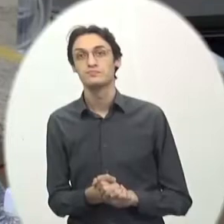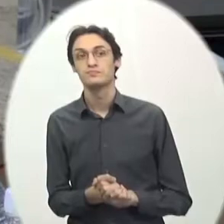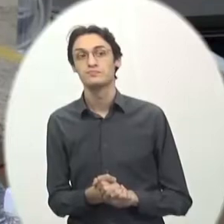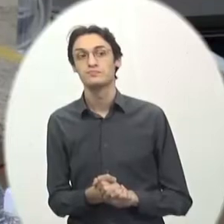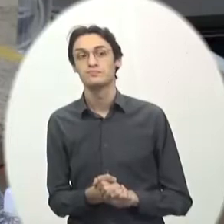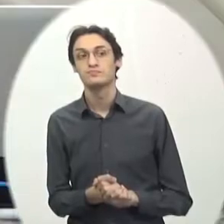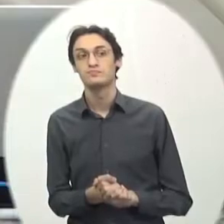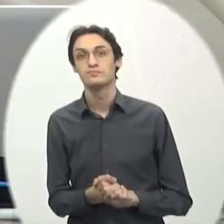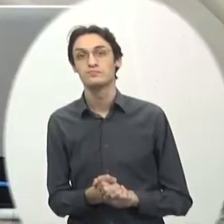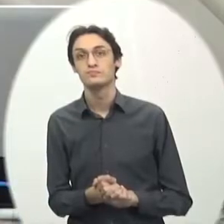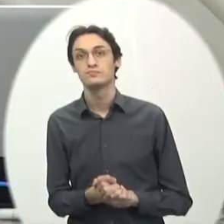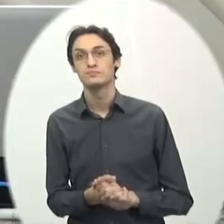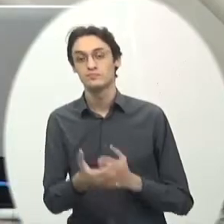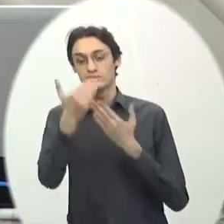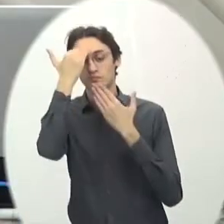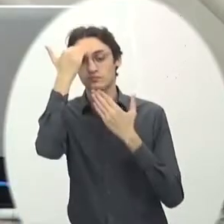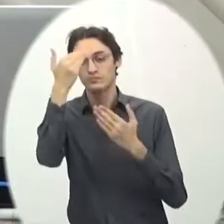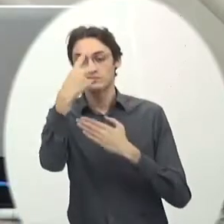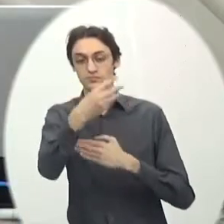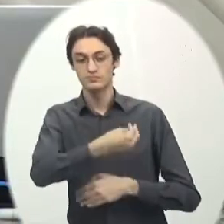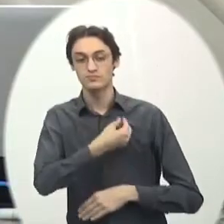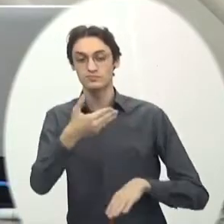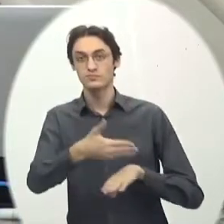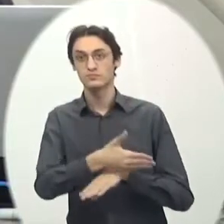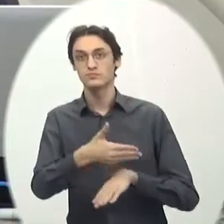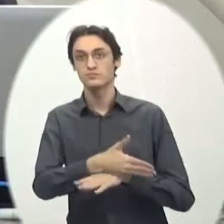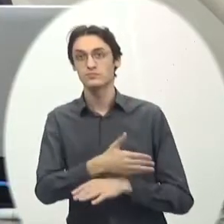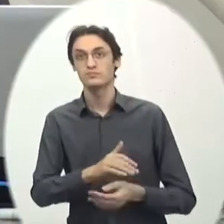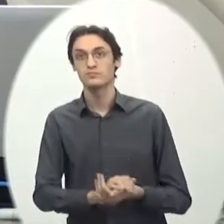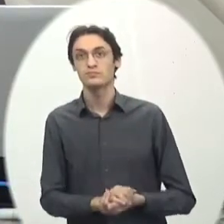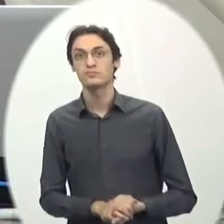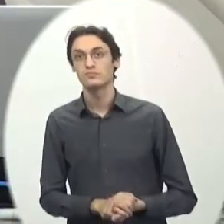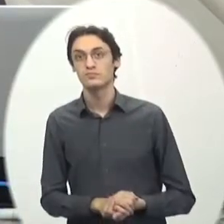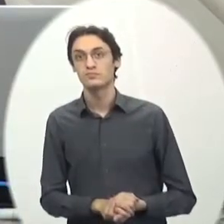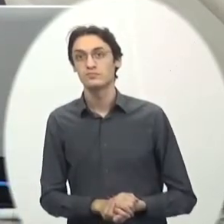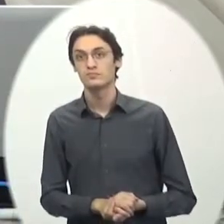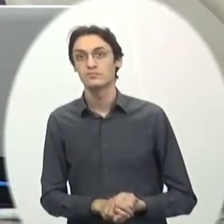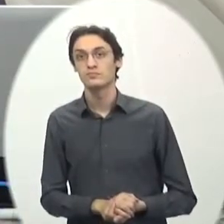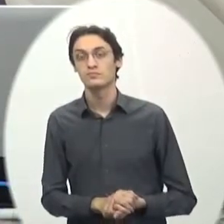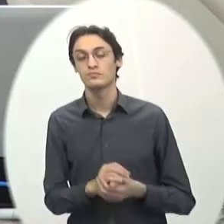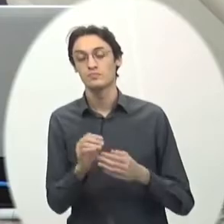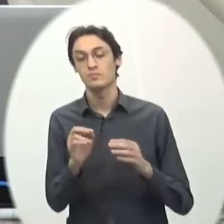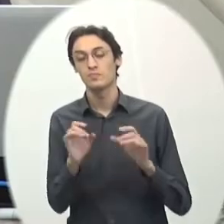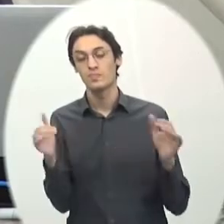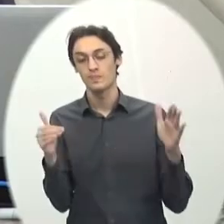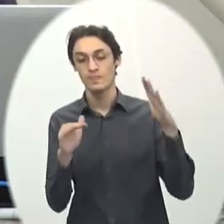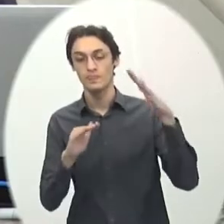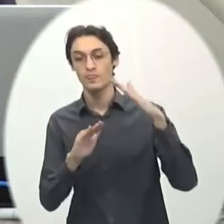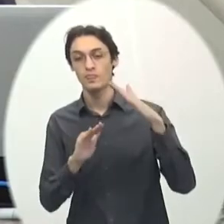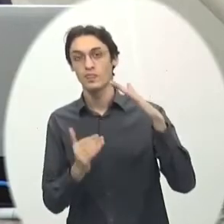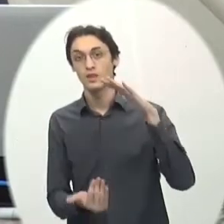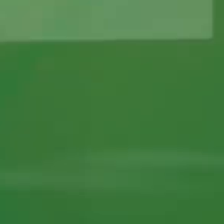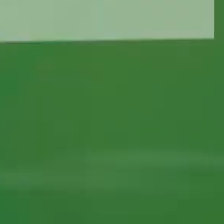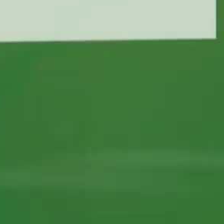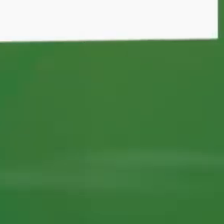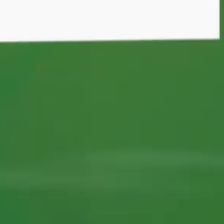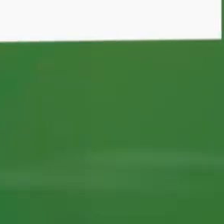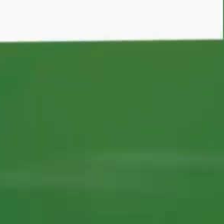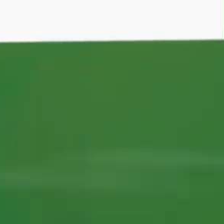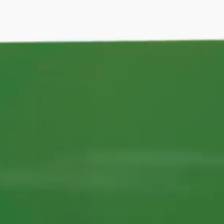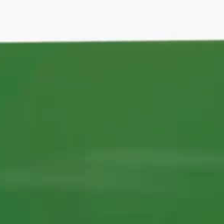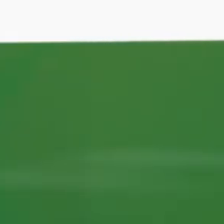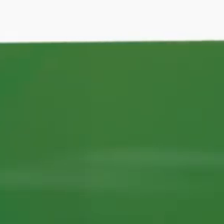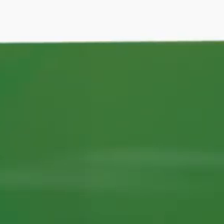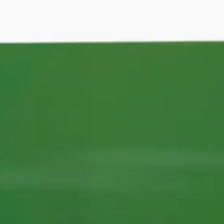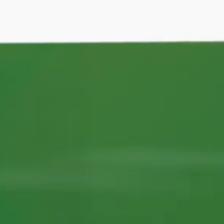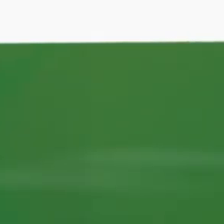isso aí. Nós só temos a agradecer a sua presença. Muito obrigado. Obrigado. Os trabalhos estão encerrados em até 2 minutos. Para...